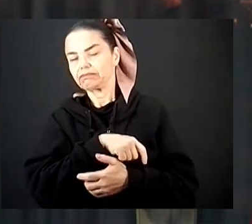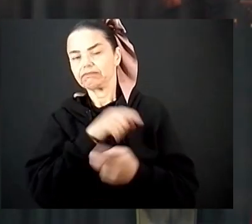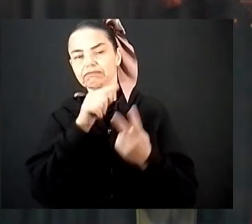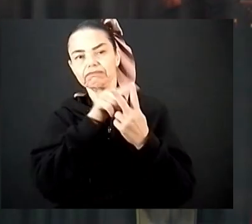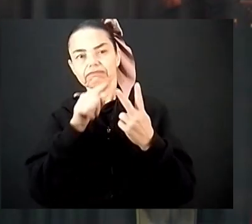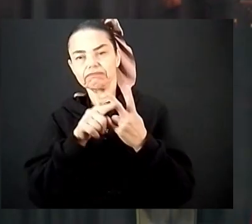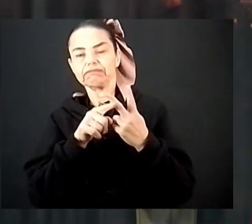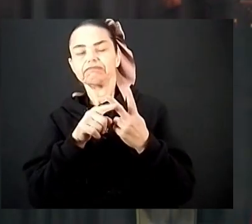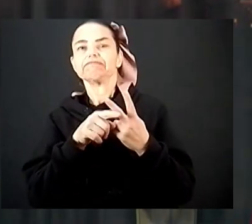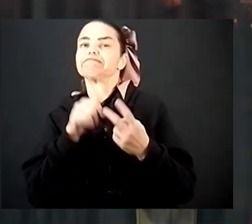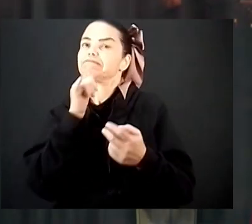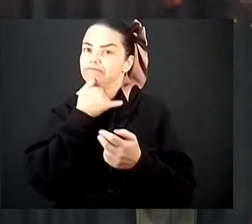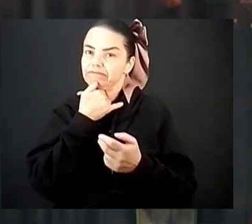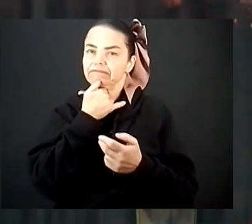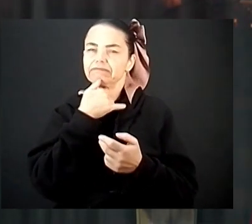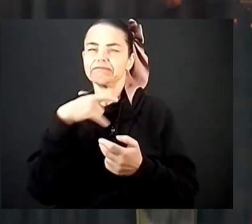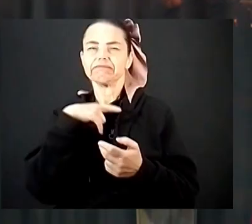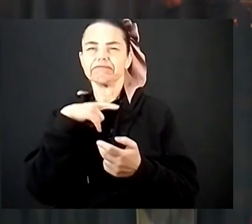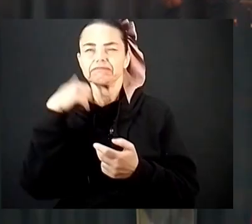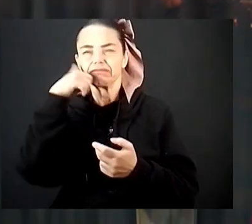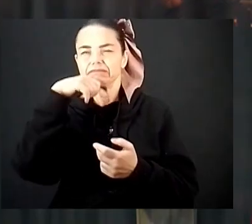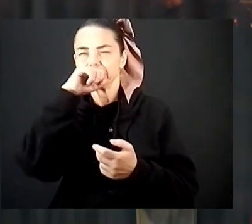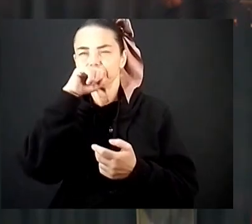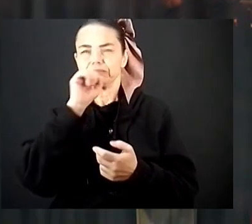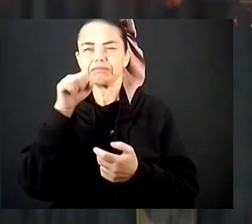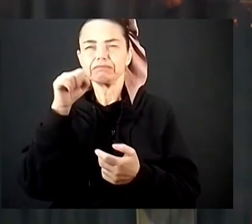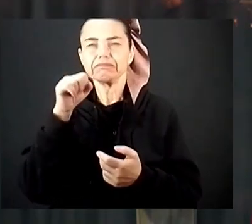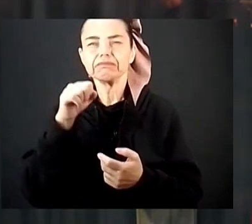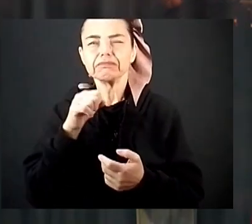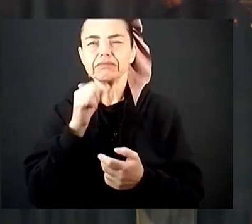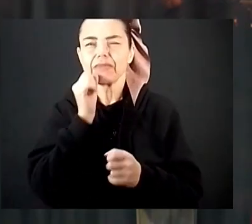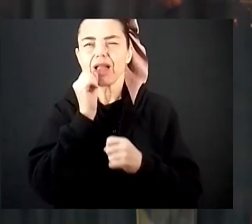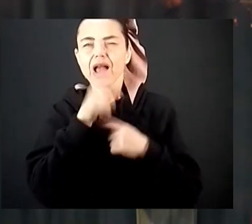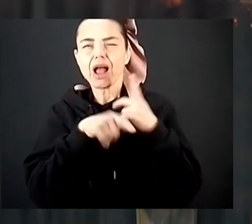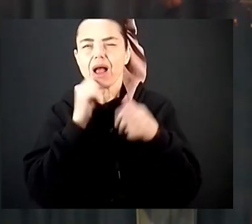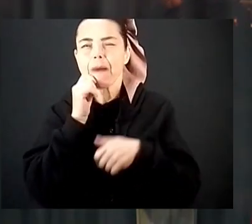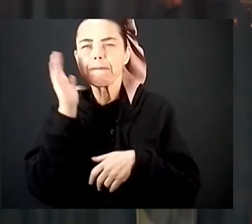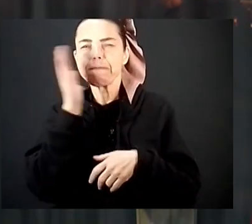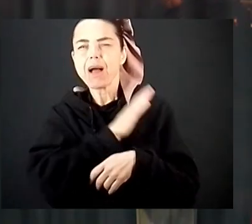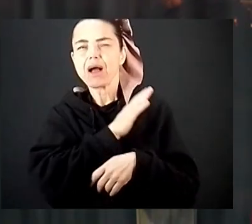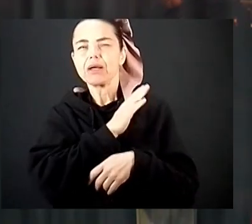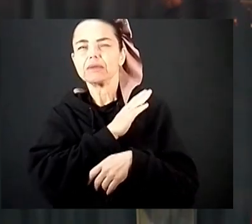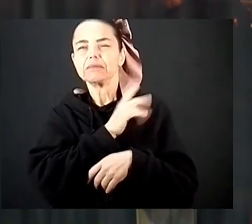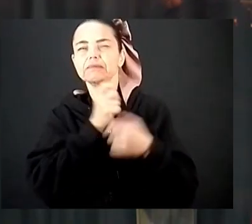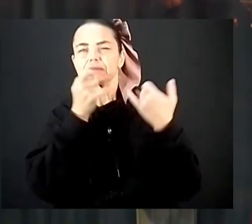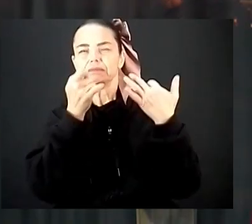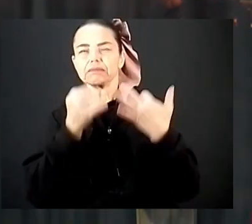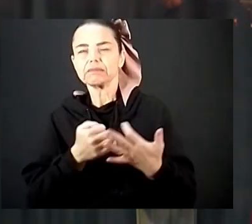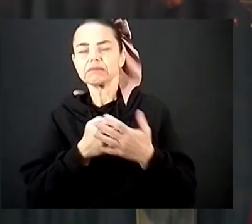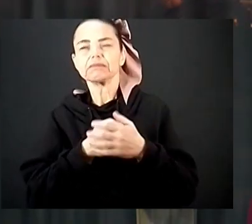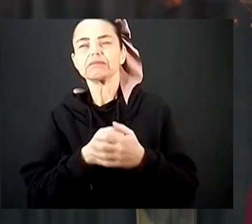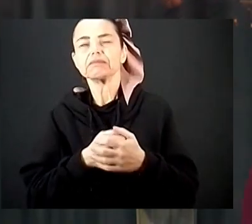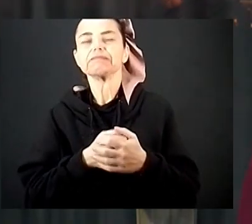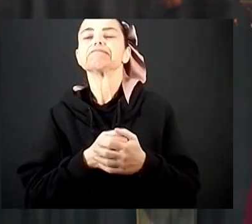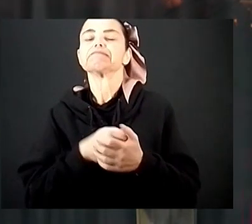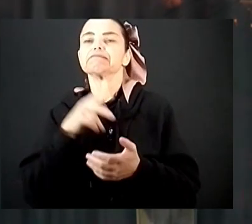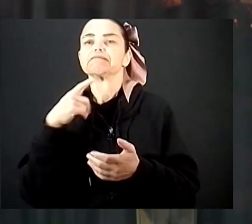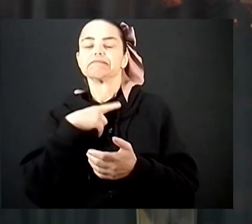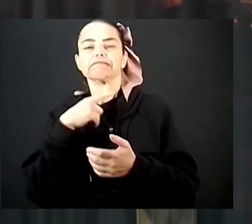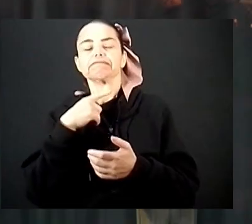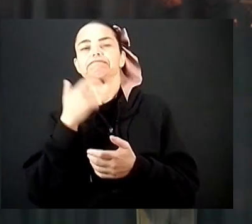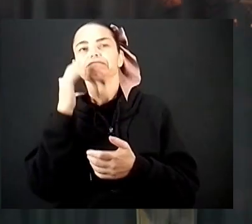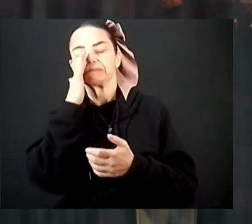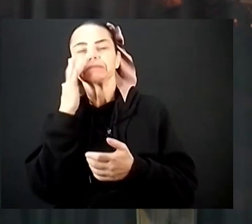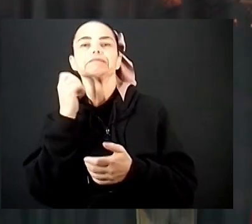que, infelizmente, tem mães, sim, que fazem essa crítica de forma maldosa. Como eu disse, né, tem mães maldosas, exato. Não tem jeito. Tem, é